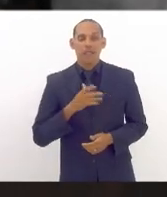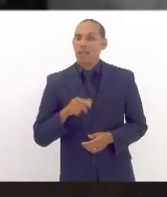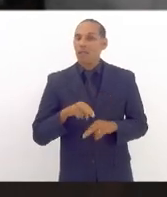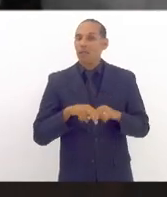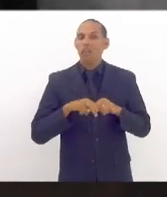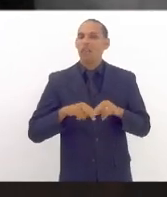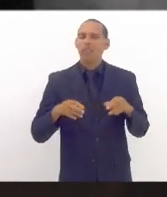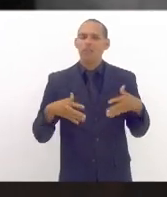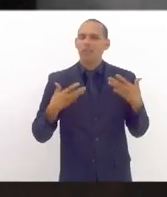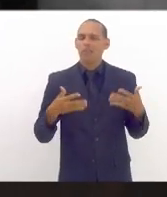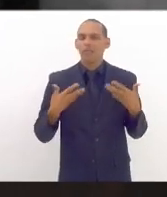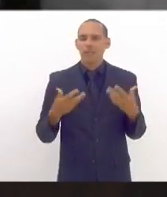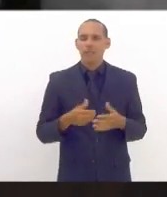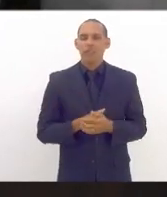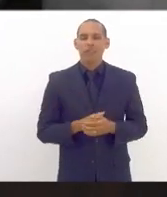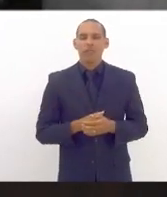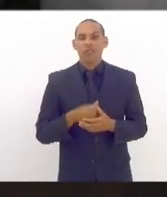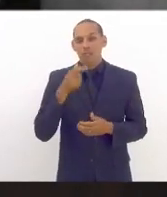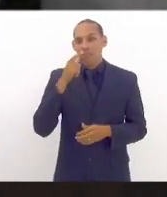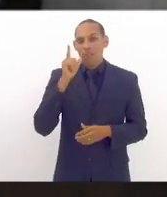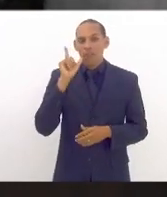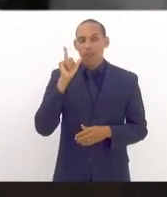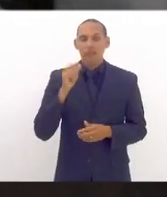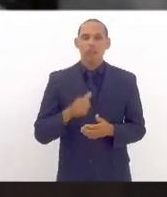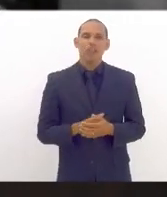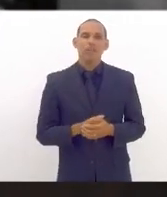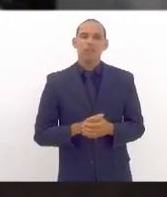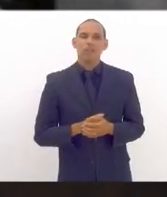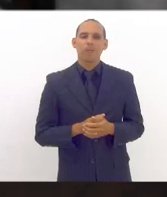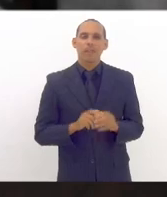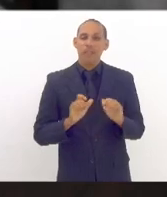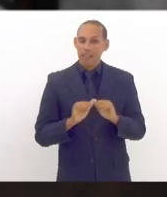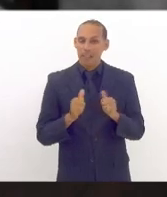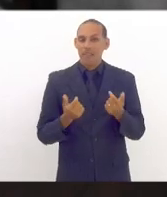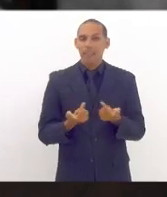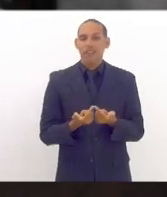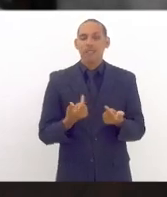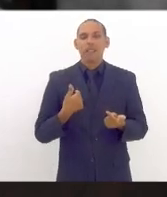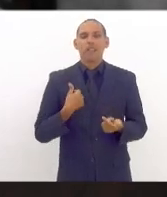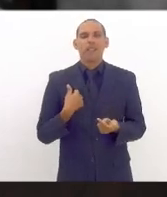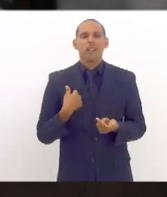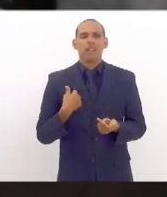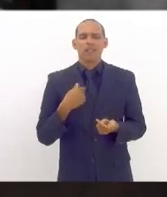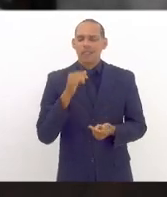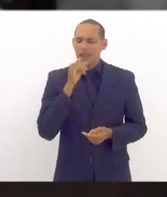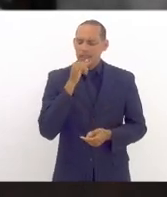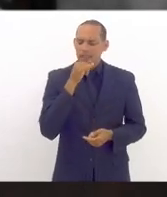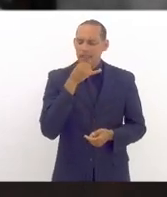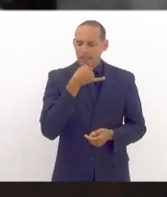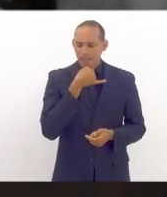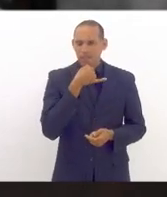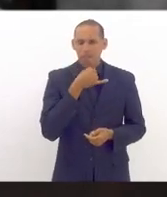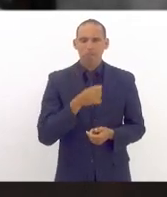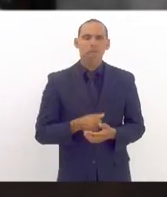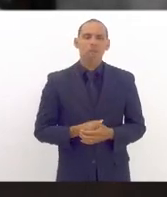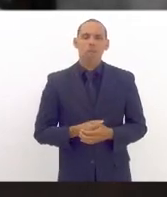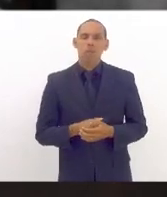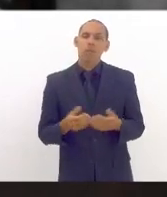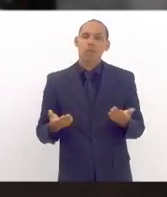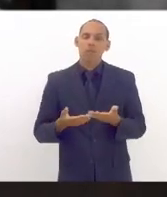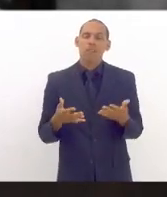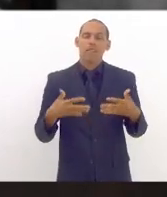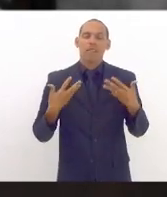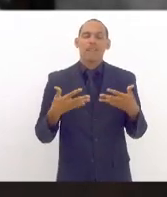grande alegria ontem Assembleia para mim foi motivo de grandes tristezas hoje